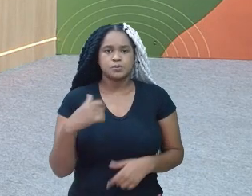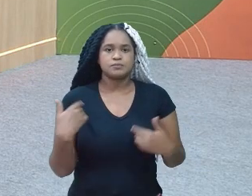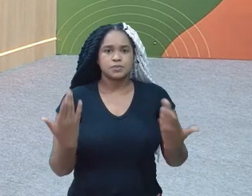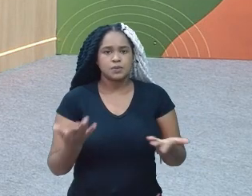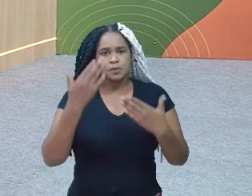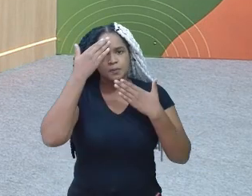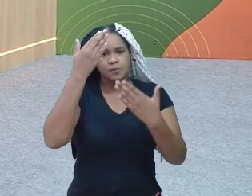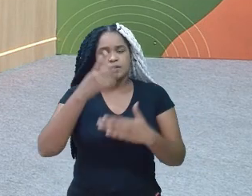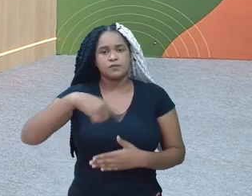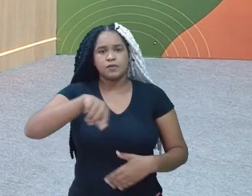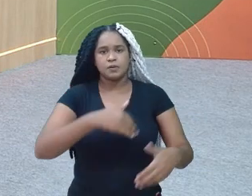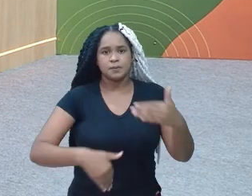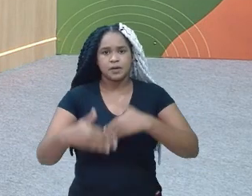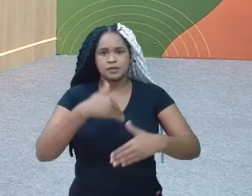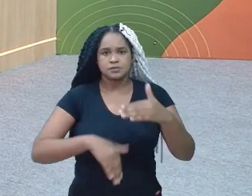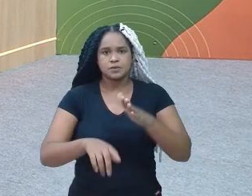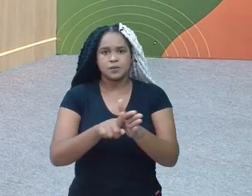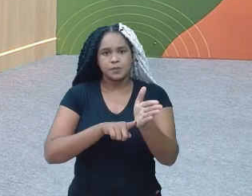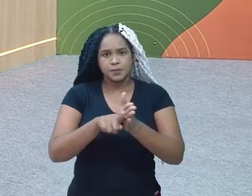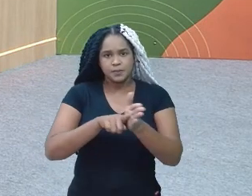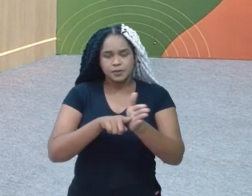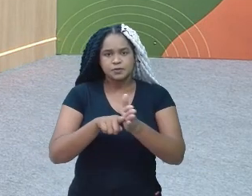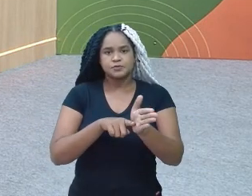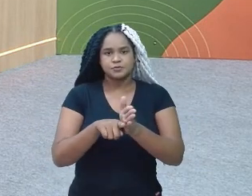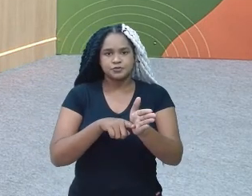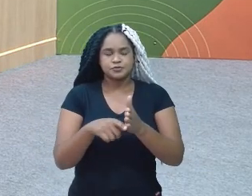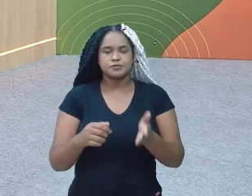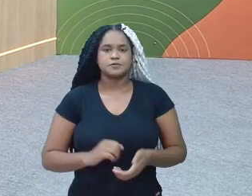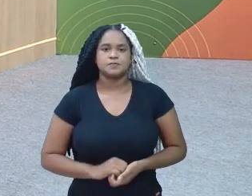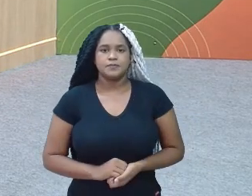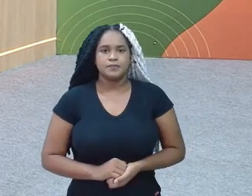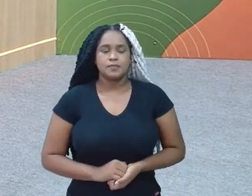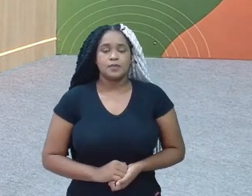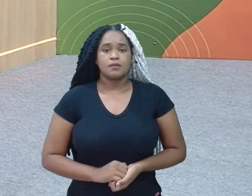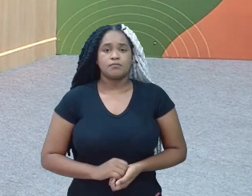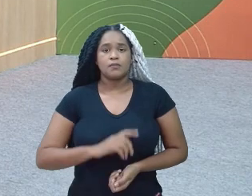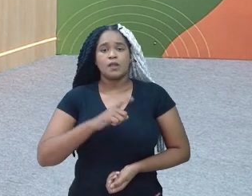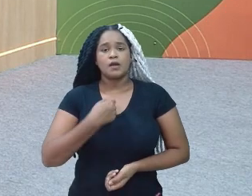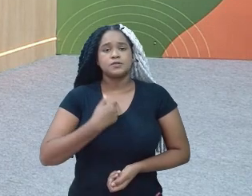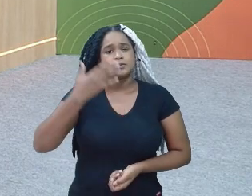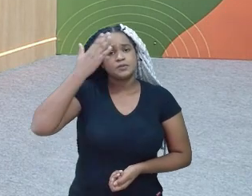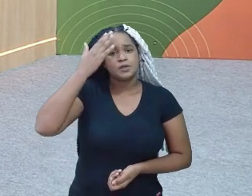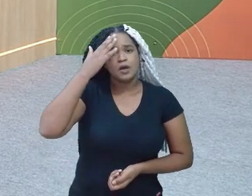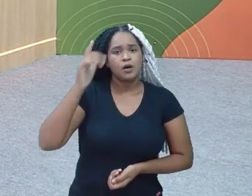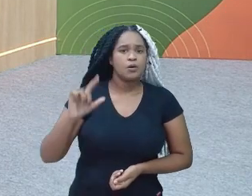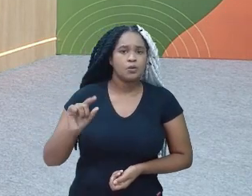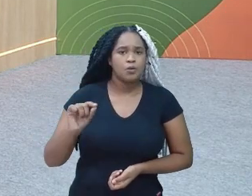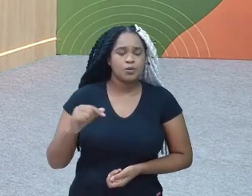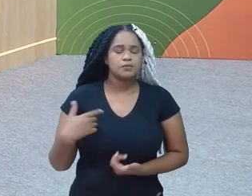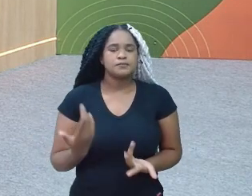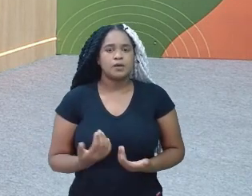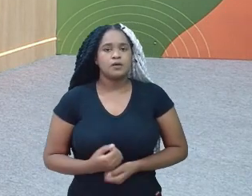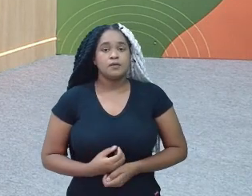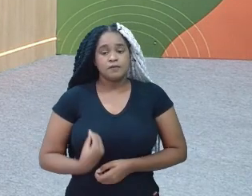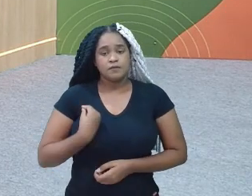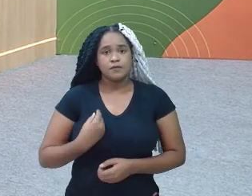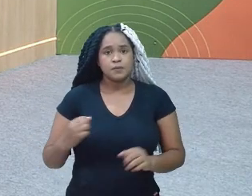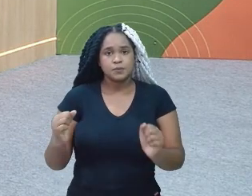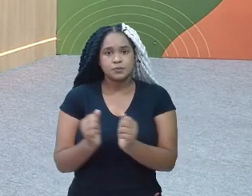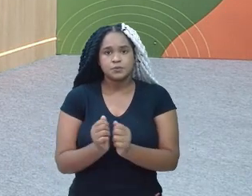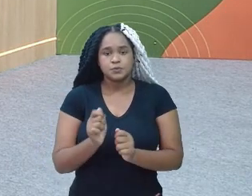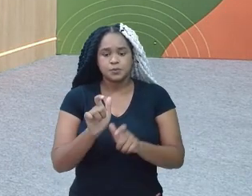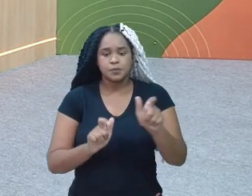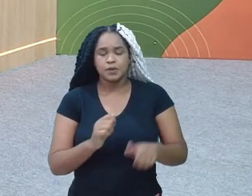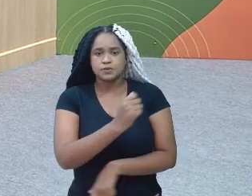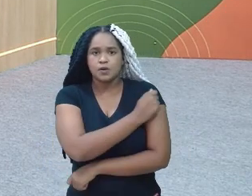obrigada a você que participou dessa nossa pesquisa e entendemos que conviver com esse estudante